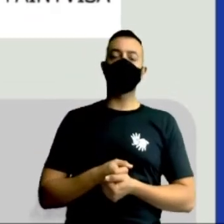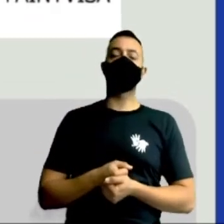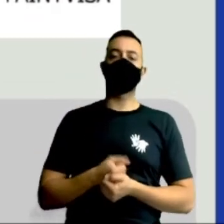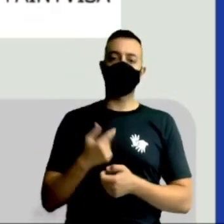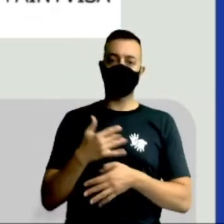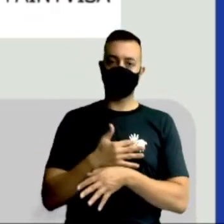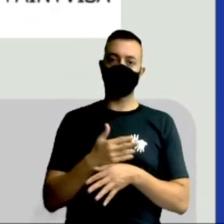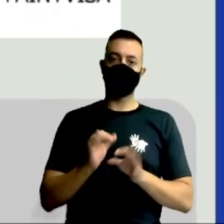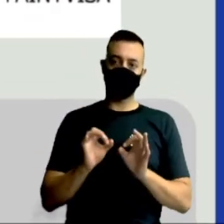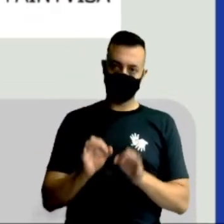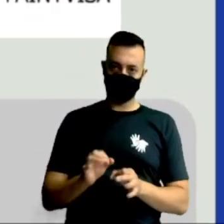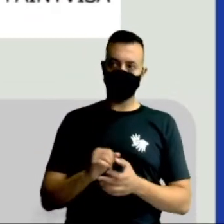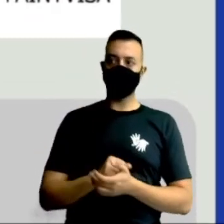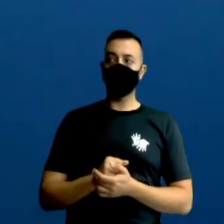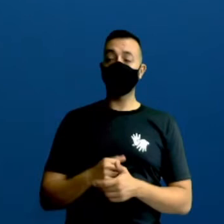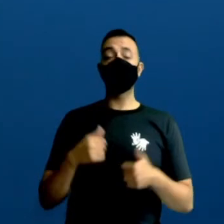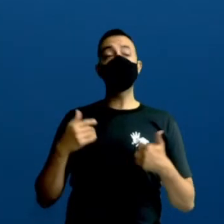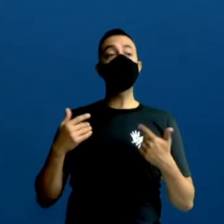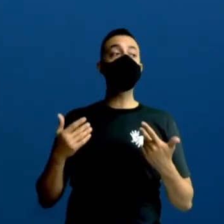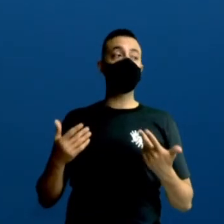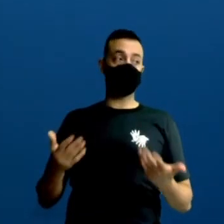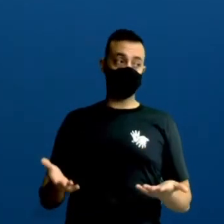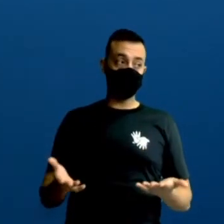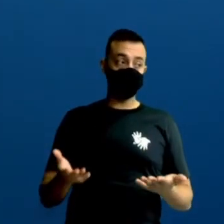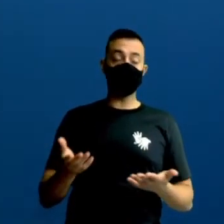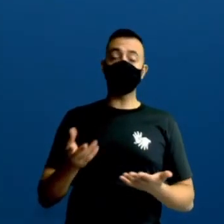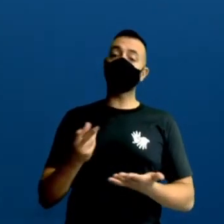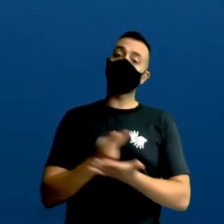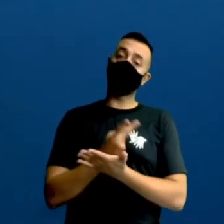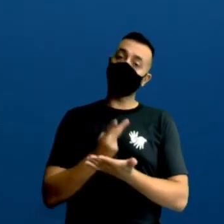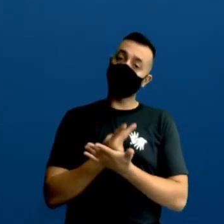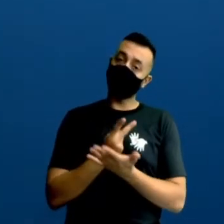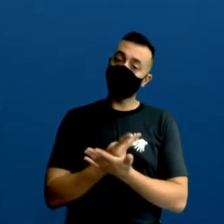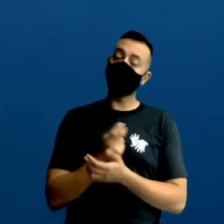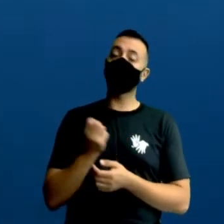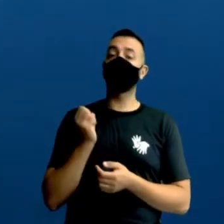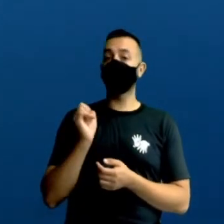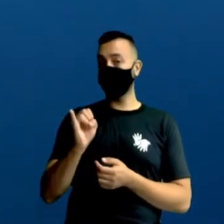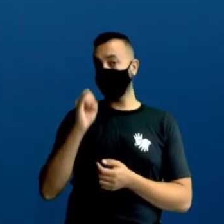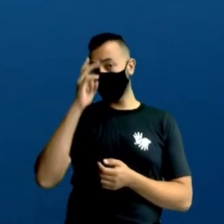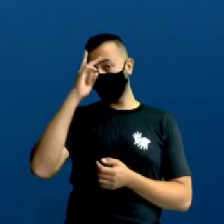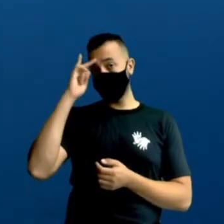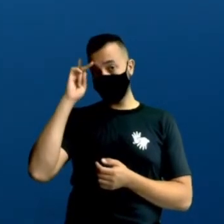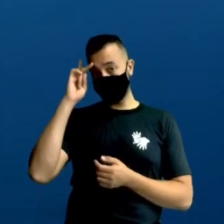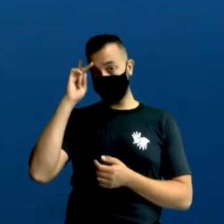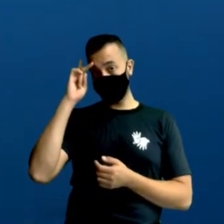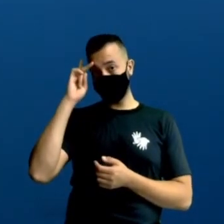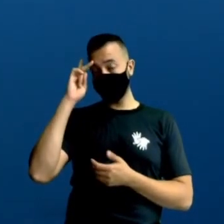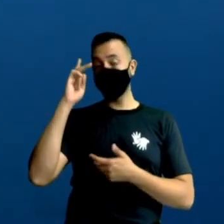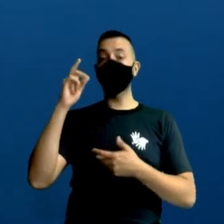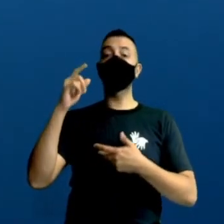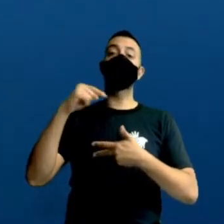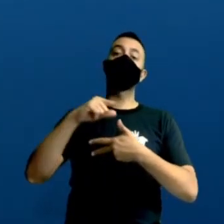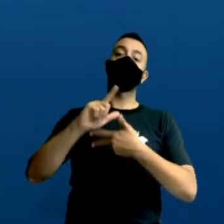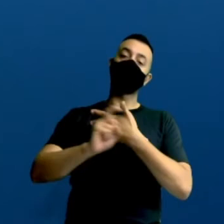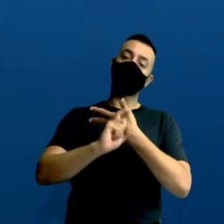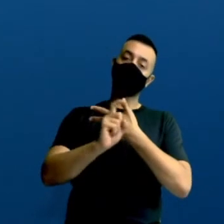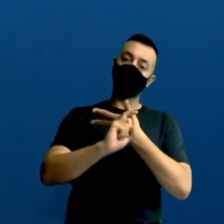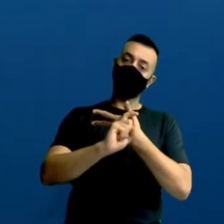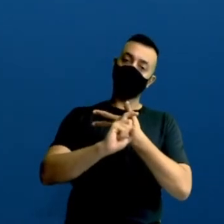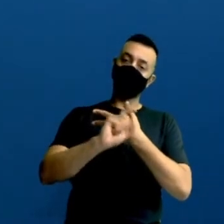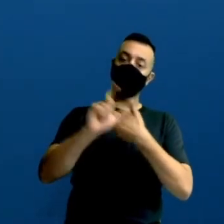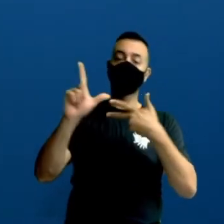aqui na cidade, tá certo? Então, veja bem, não daria certo uma pessoa ser o Poder Executivo,